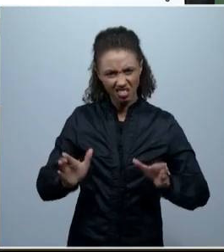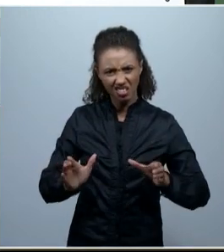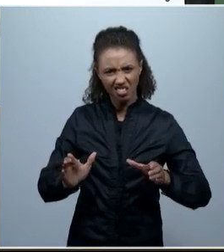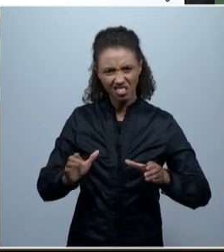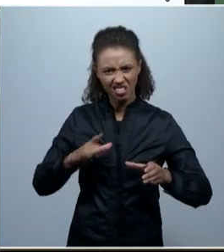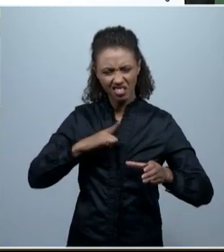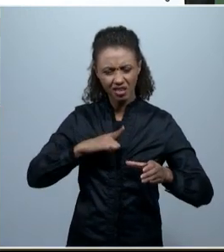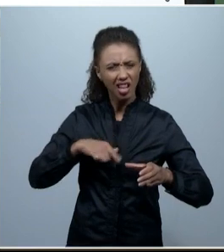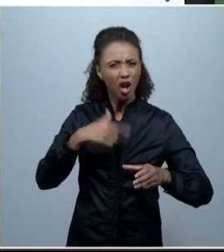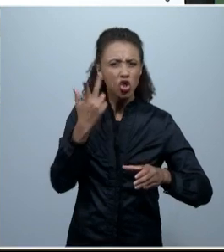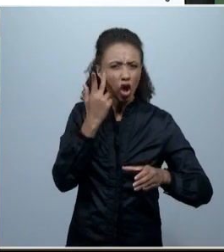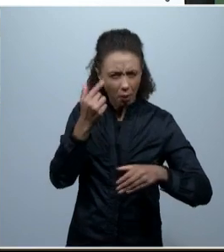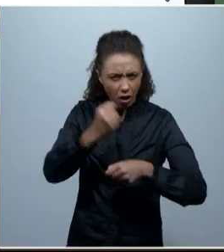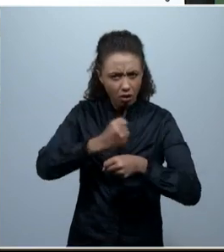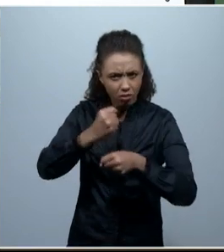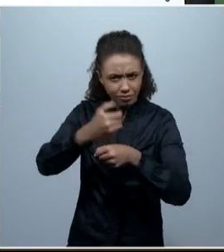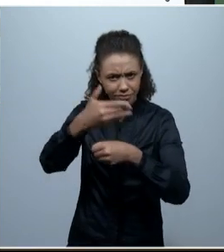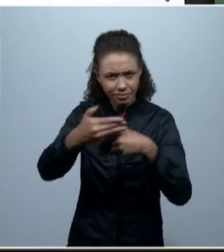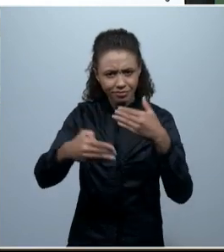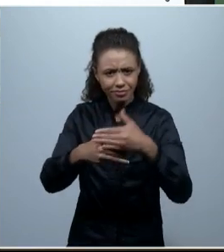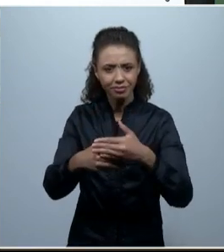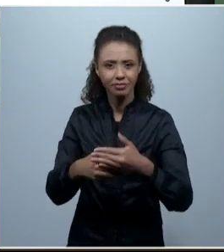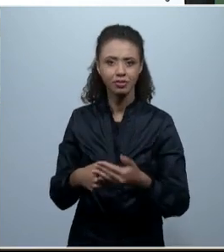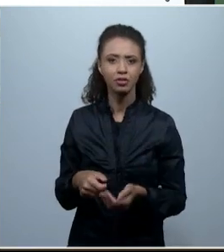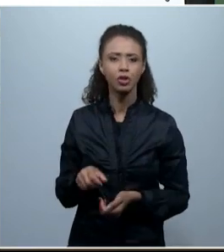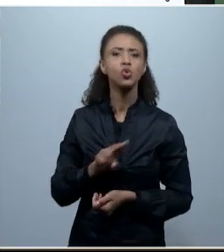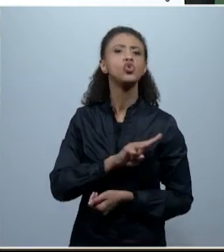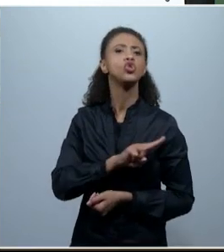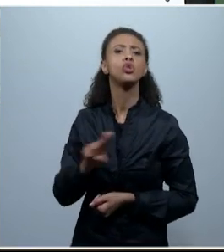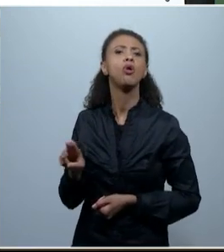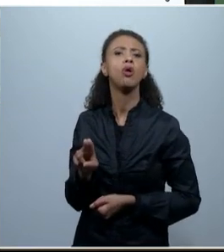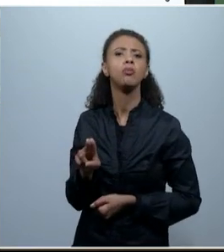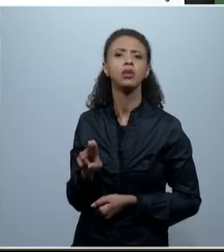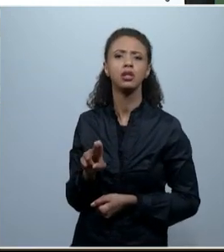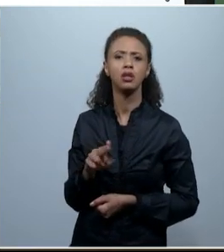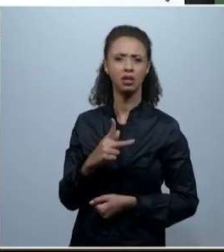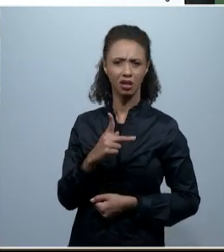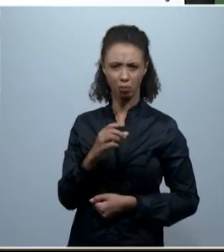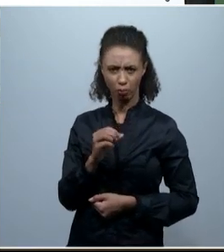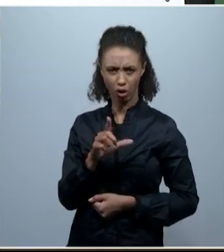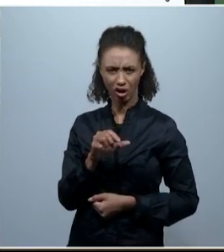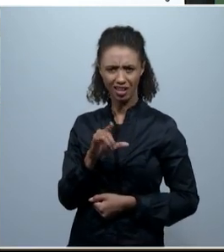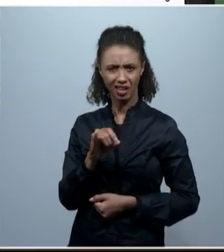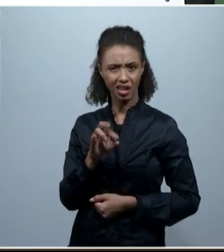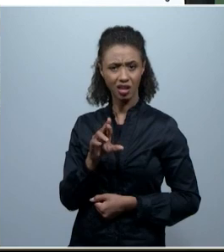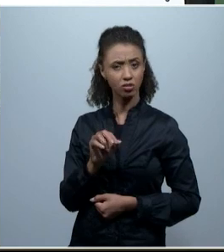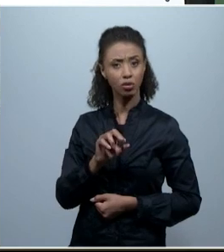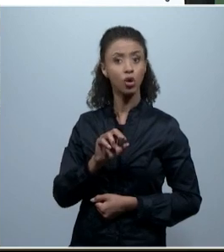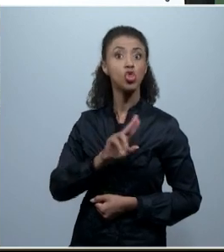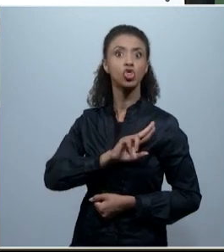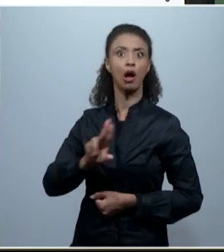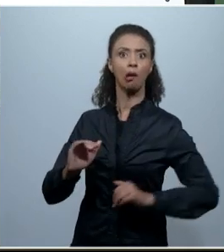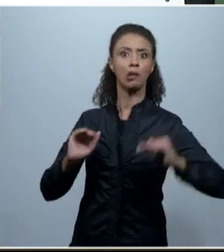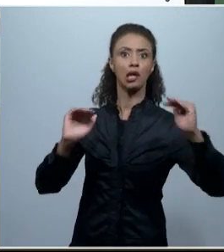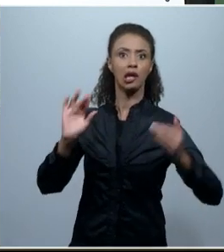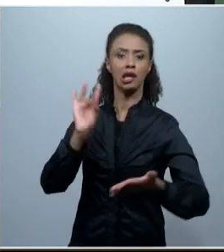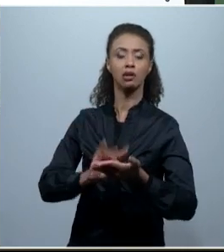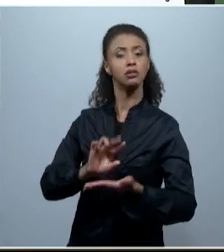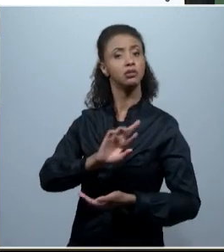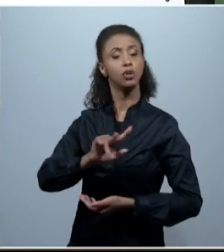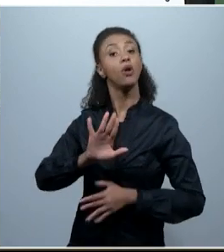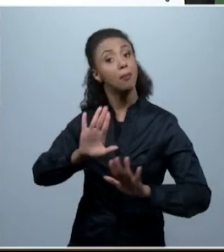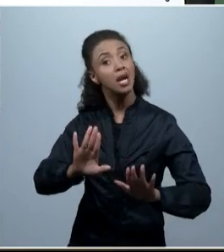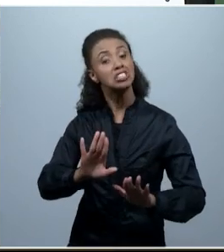comuns de construção não costuma chamar esse tijolo vazado de poliedro mas ele é um poliedro e se você fizer